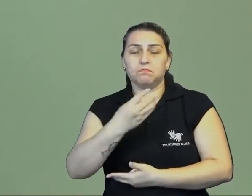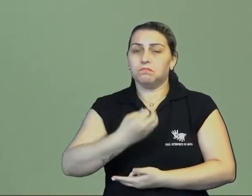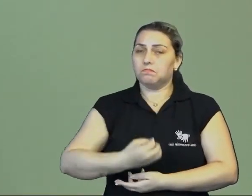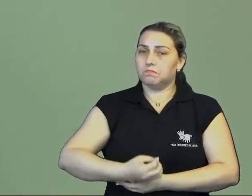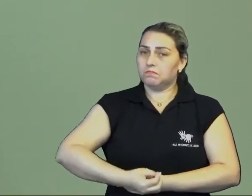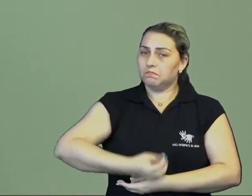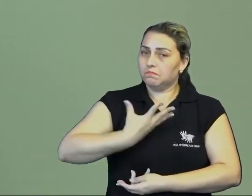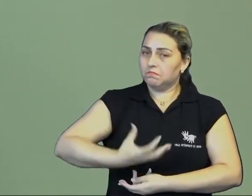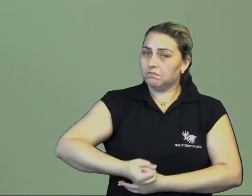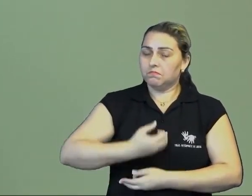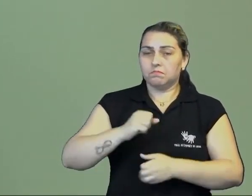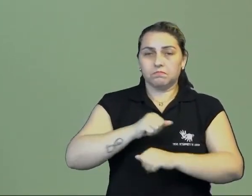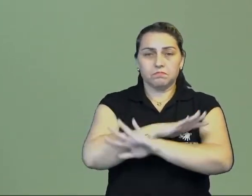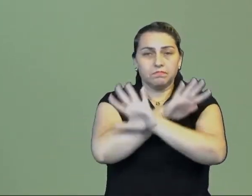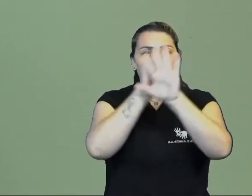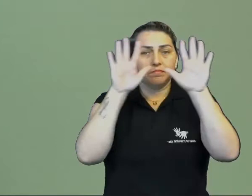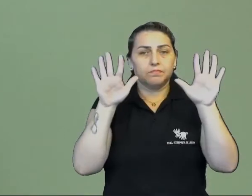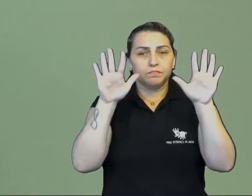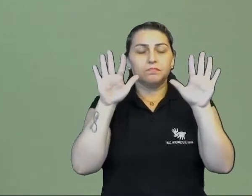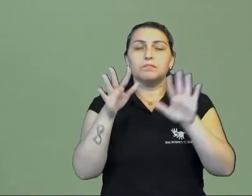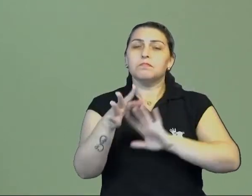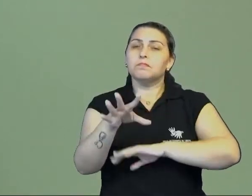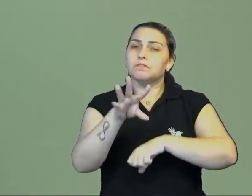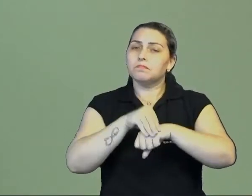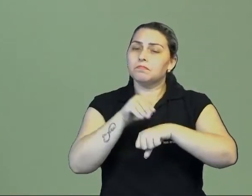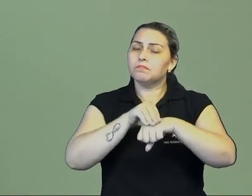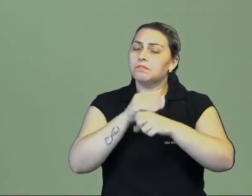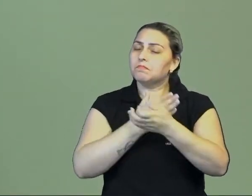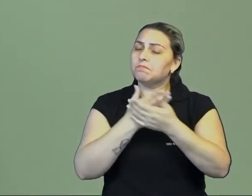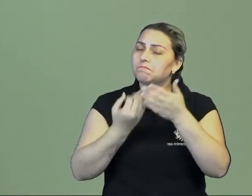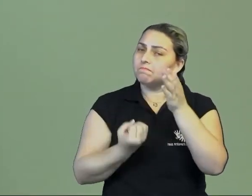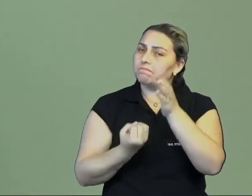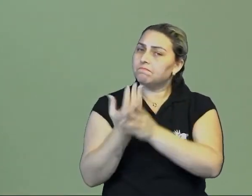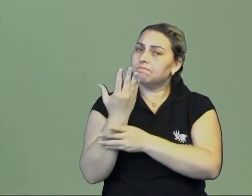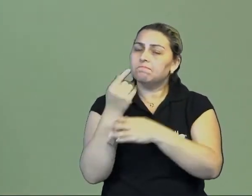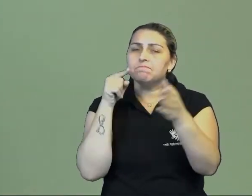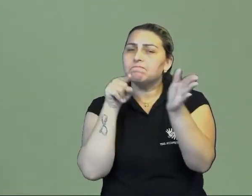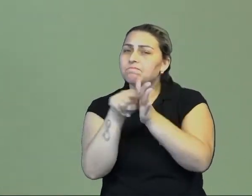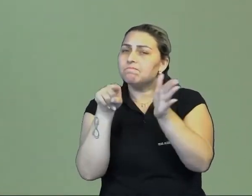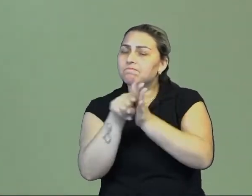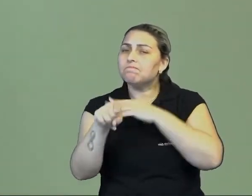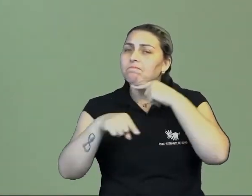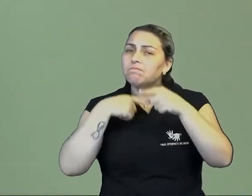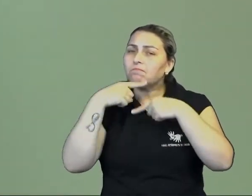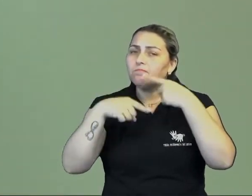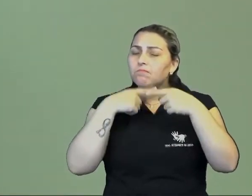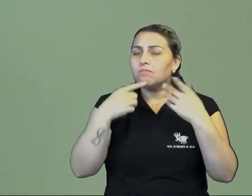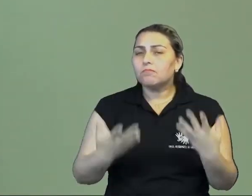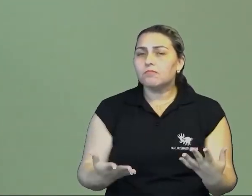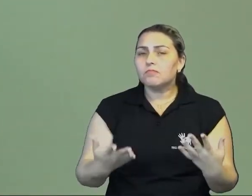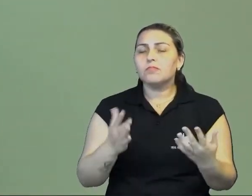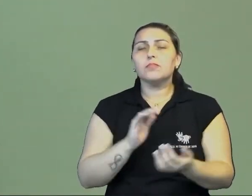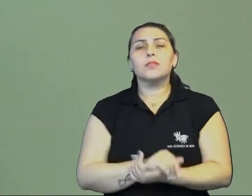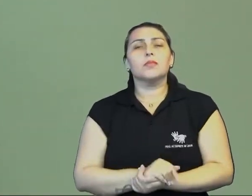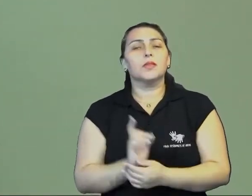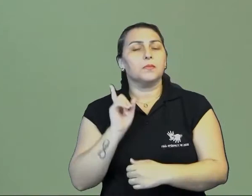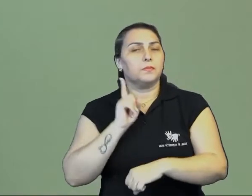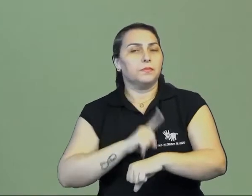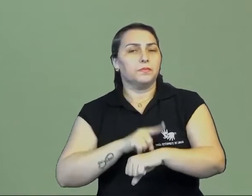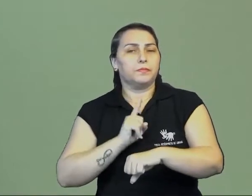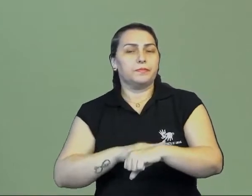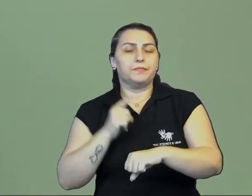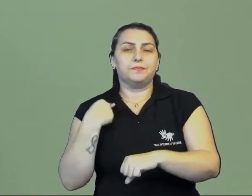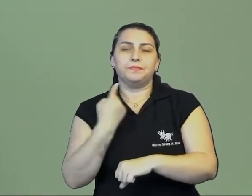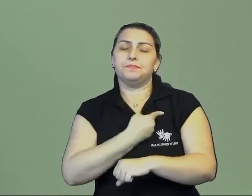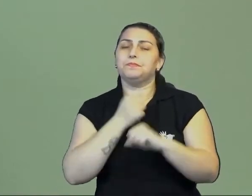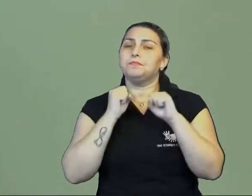poesias, é claro que o conhecimento começa a surgir, os questionamentos, certo? Então até o ponto da